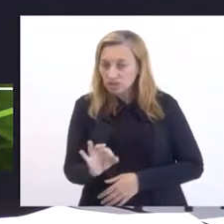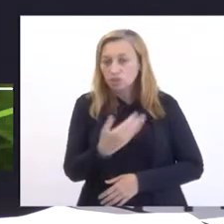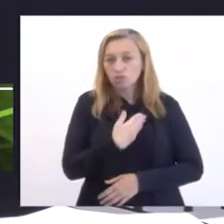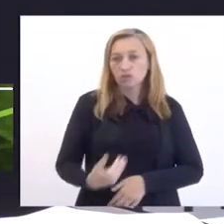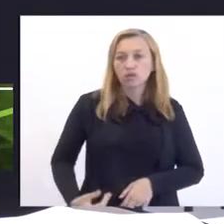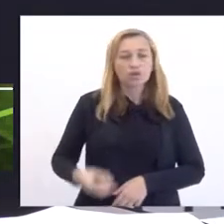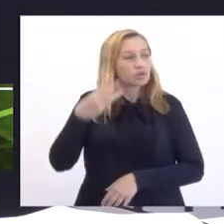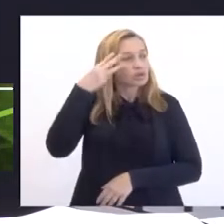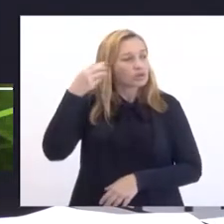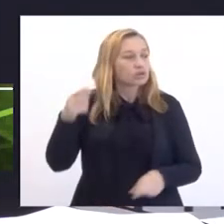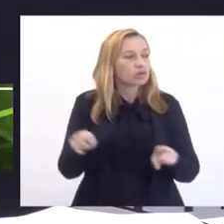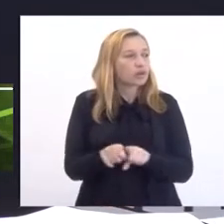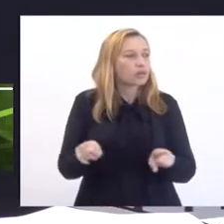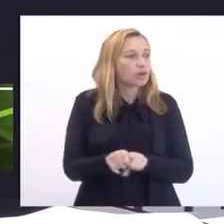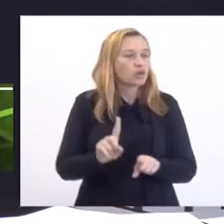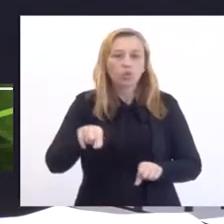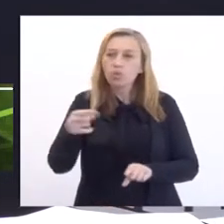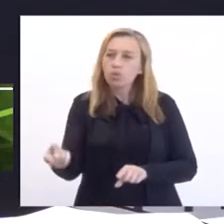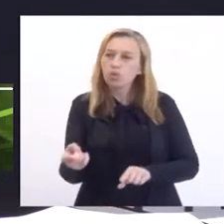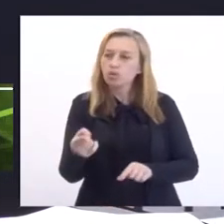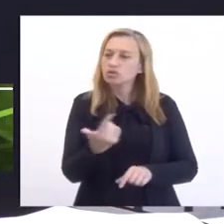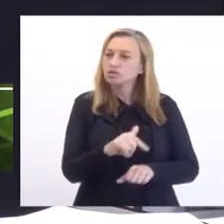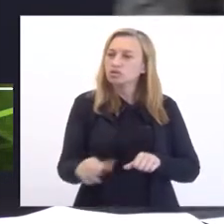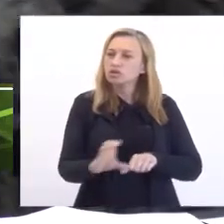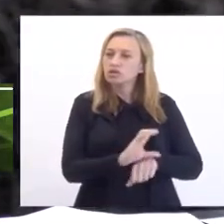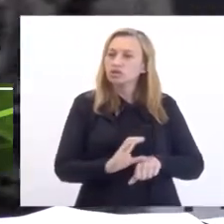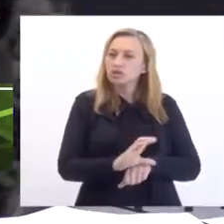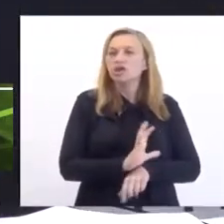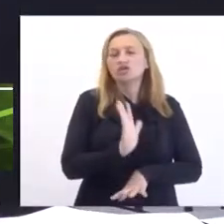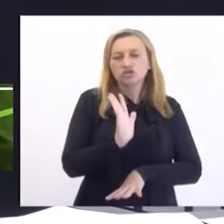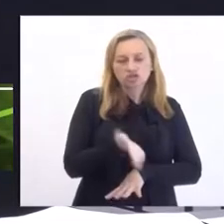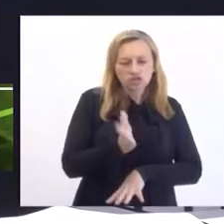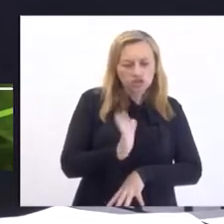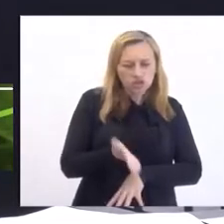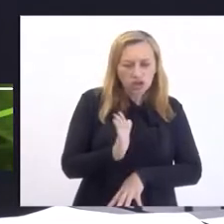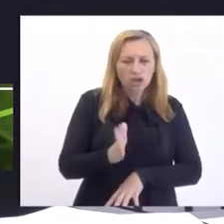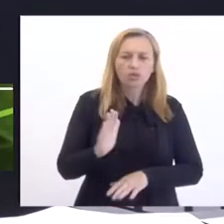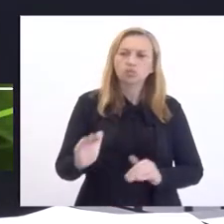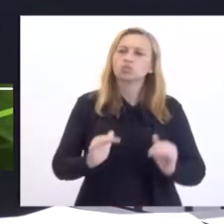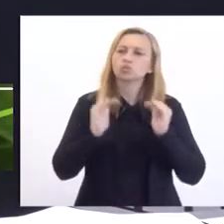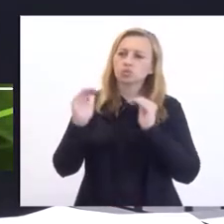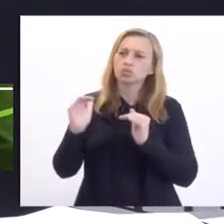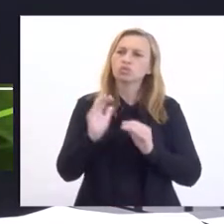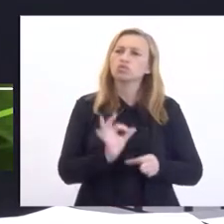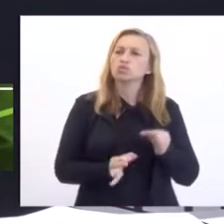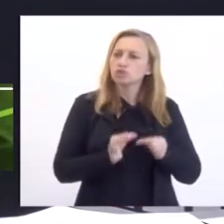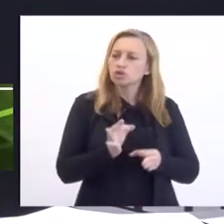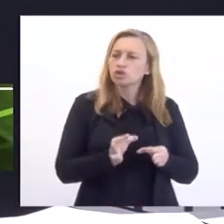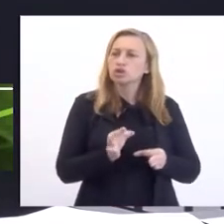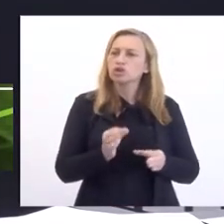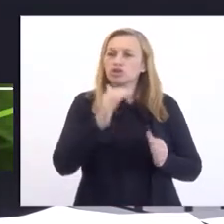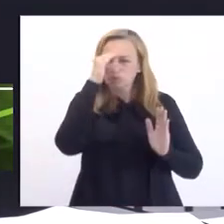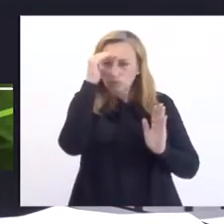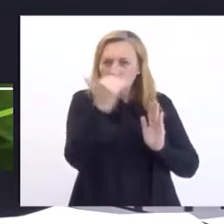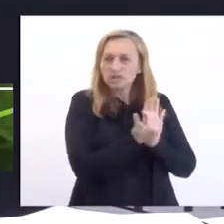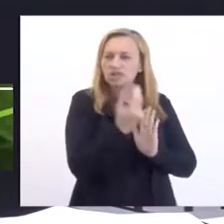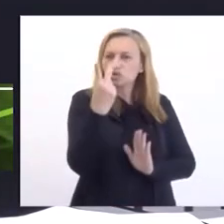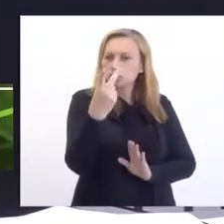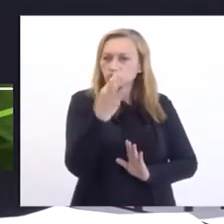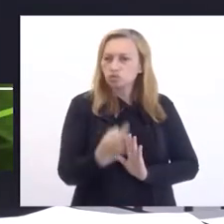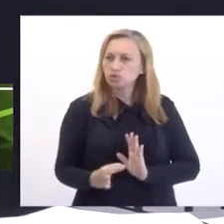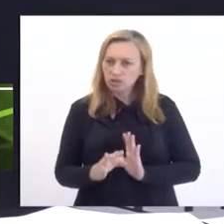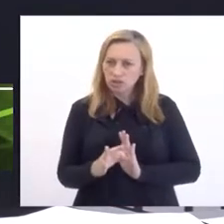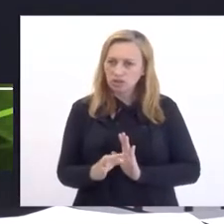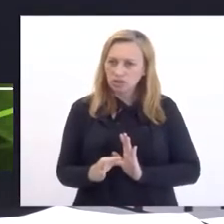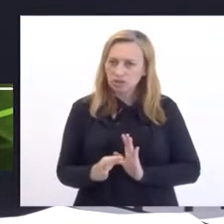e outro, a decisão de inconstitucionalidade, já dado pelo Supremo, que tem que cumprir os 2% da Constituição